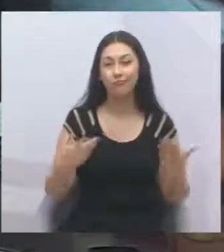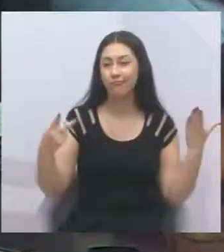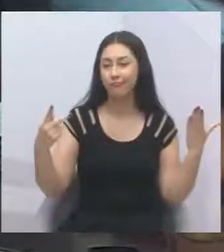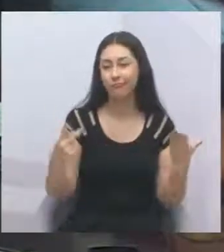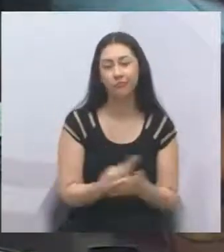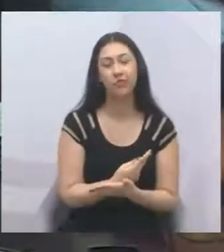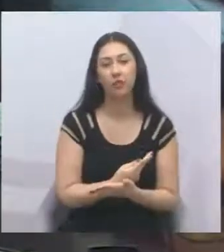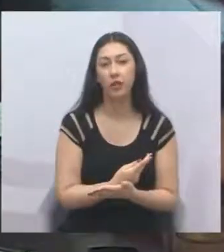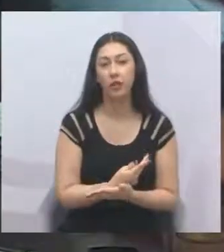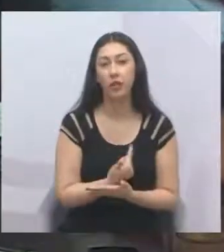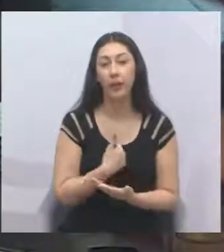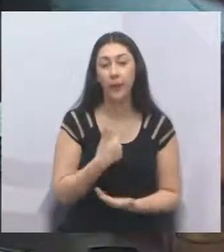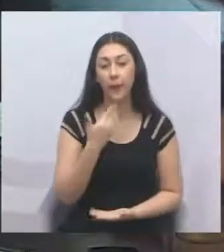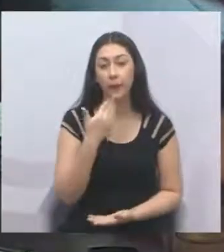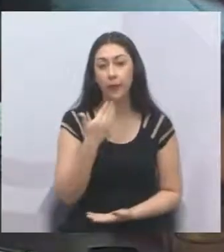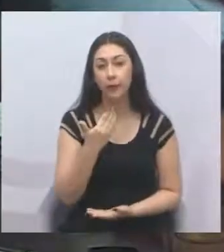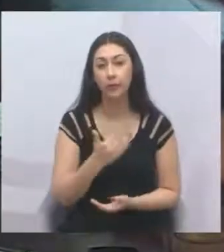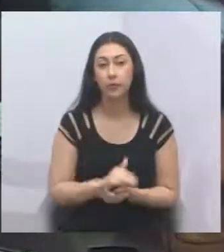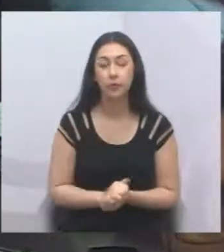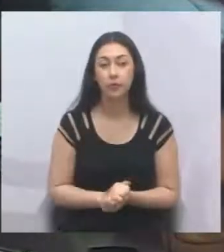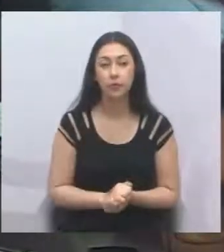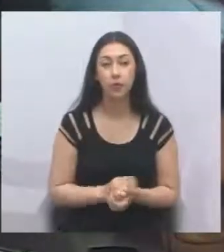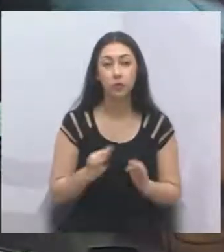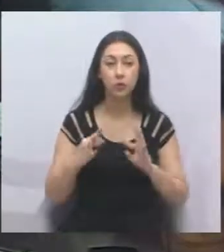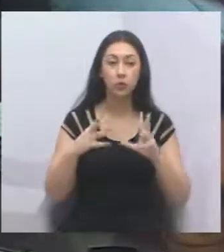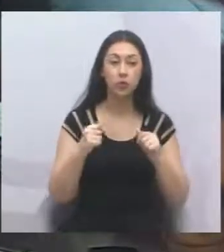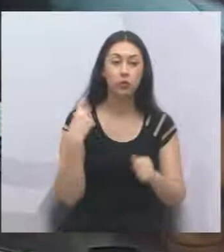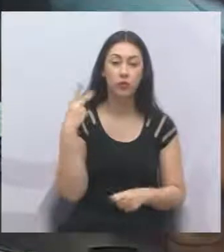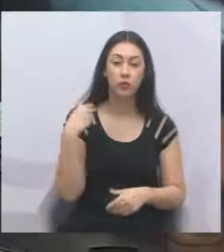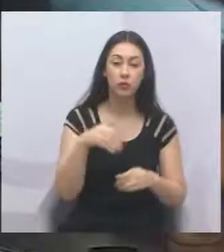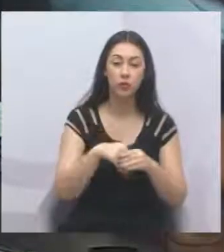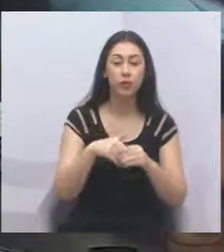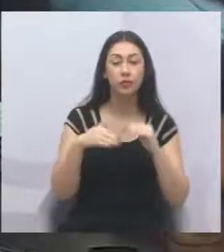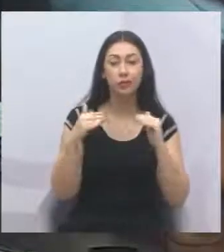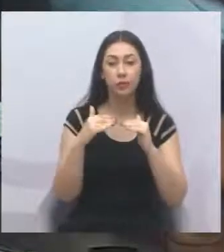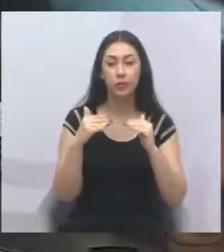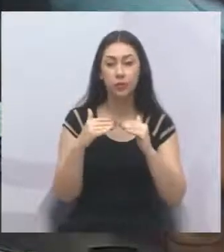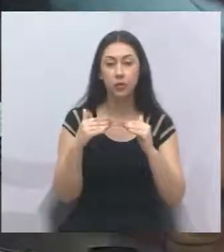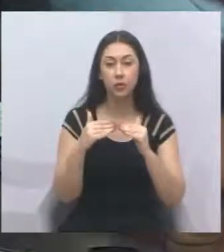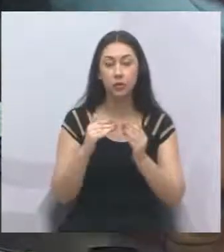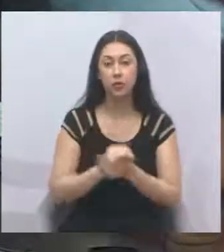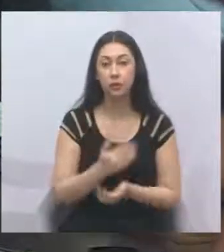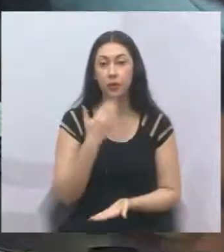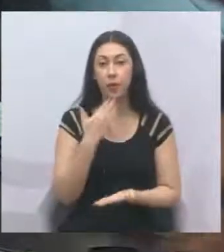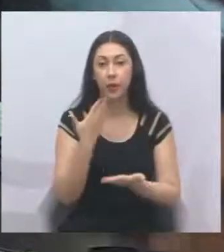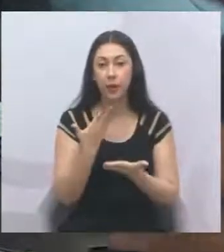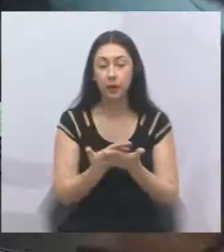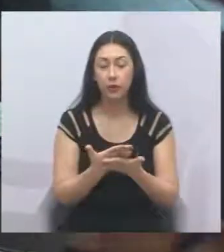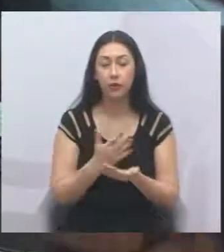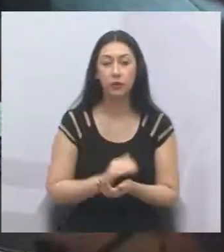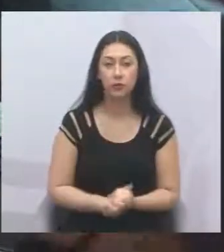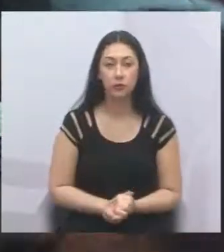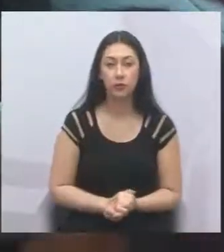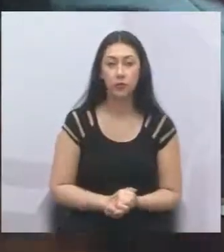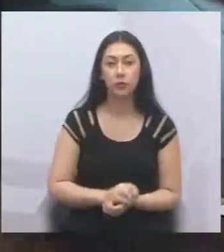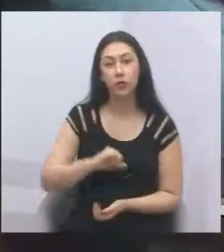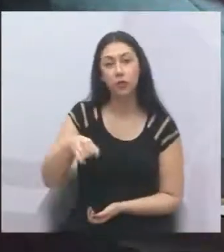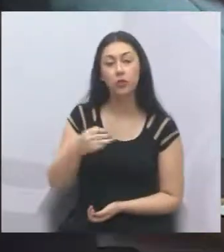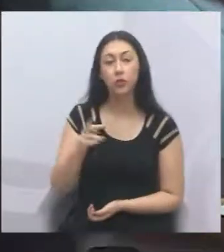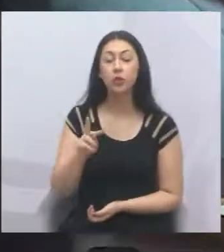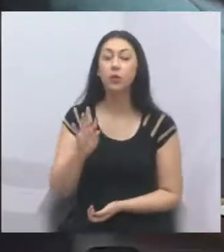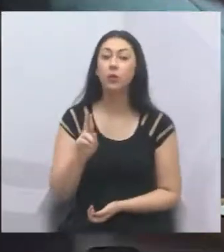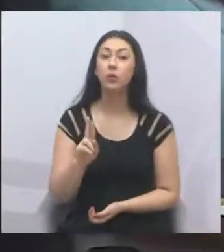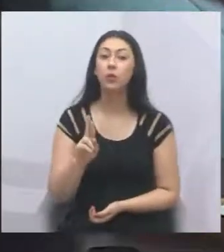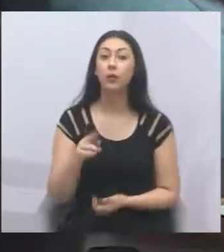fracasso. Então peço que todos os vereadores votem favoráveis a esse requerimento que fiz para a JTU,